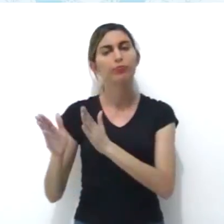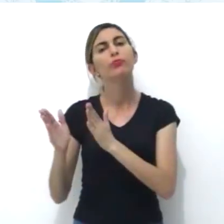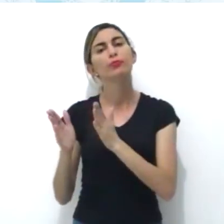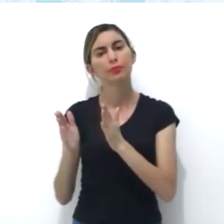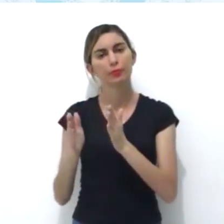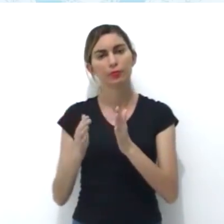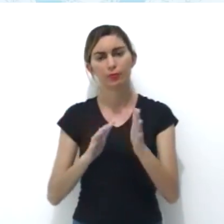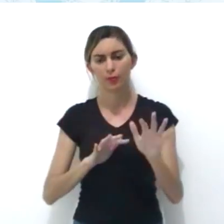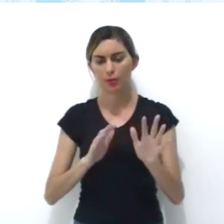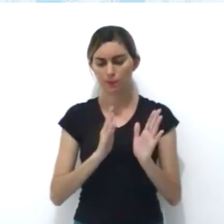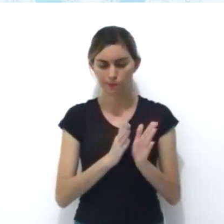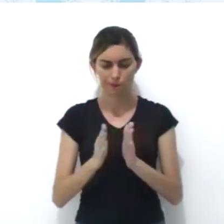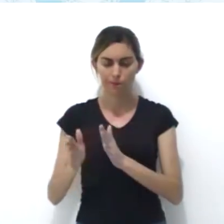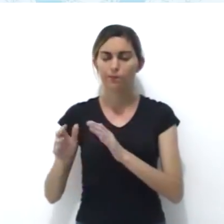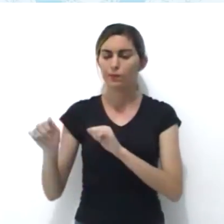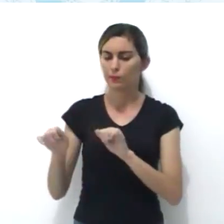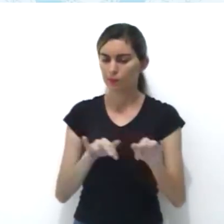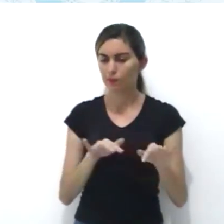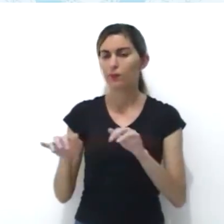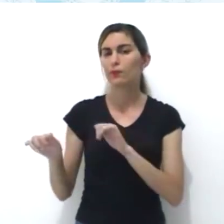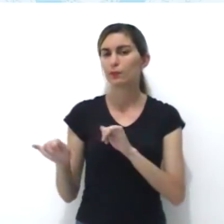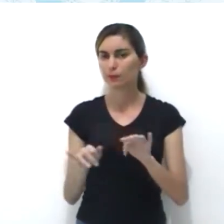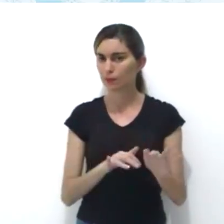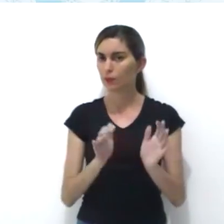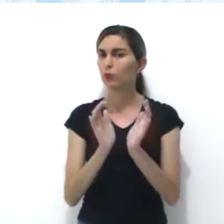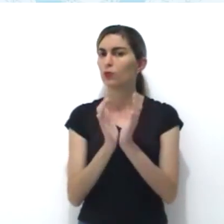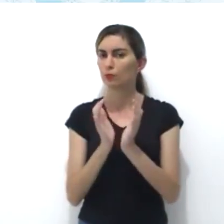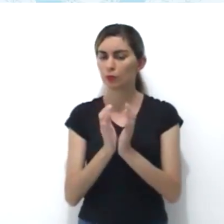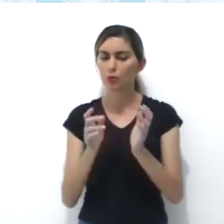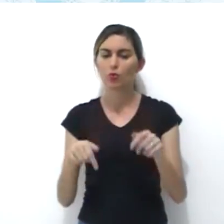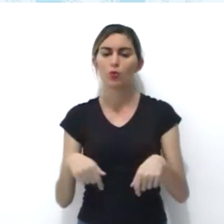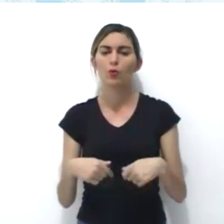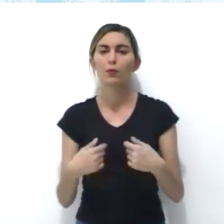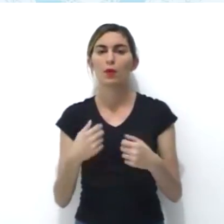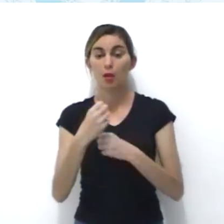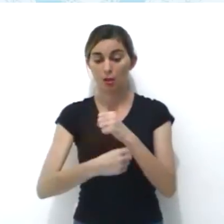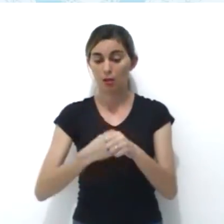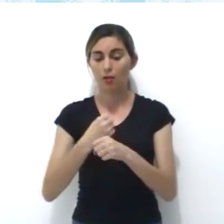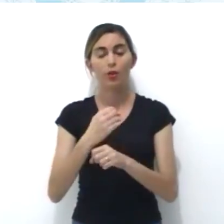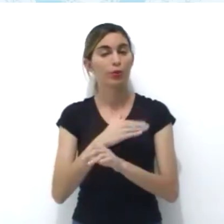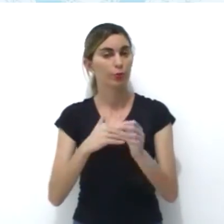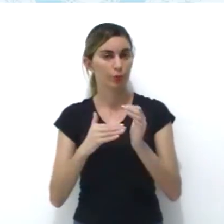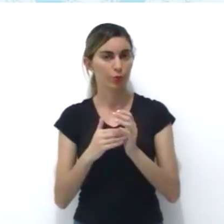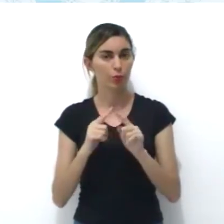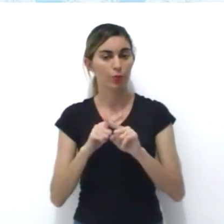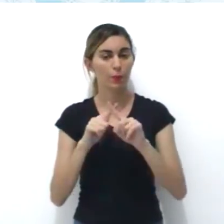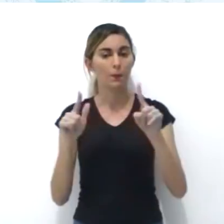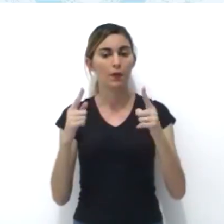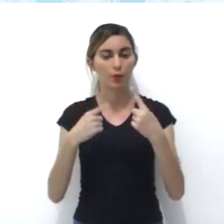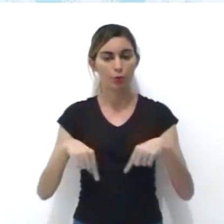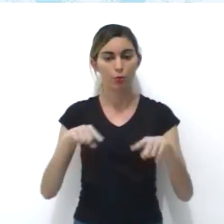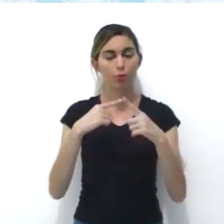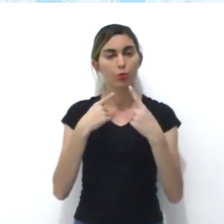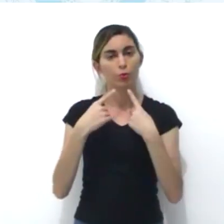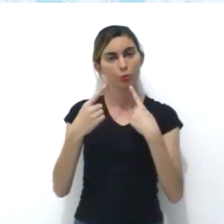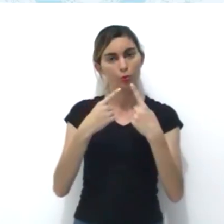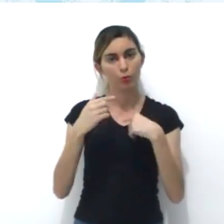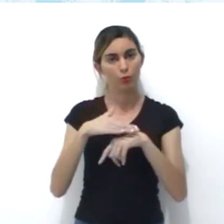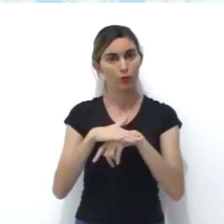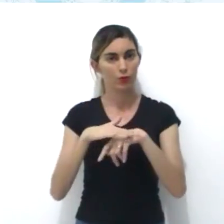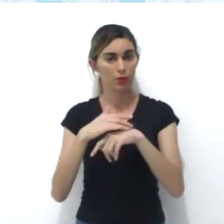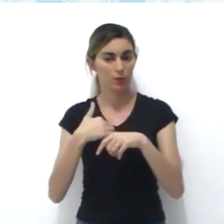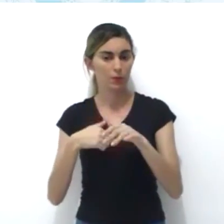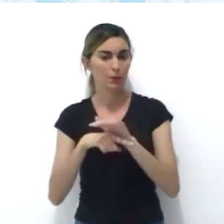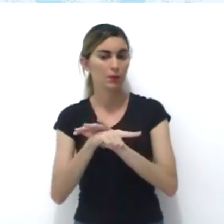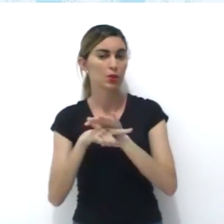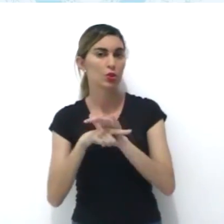mais organizada, né, num ritmo mais semanal. O clube, ele perdura pelo ano inteiro. Mas nossa conversa agora vai